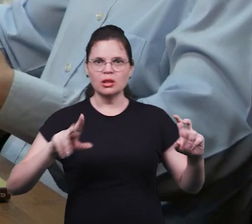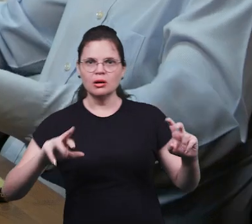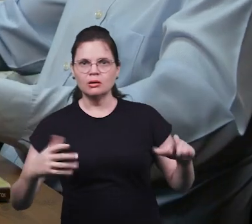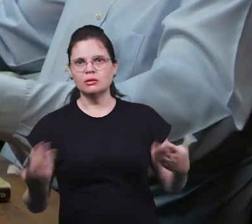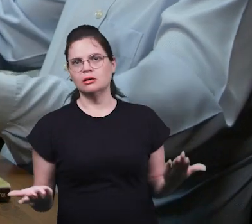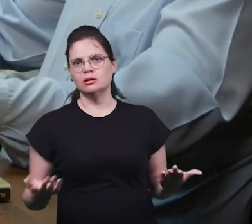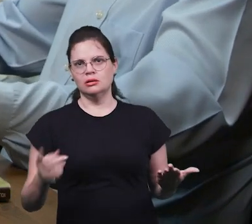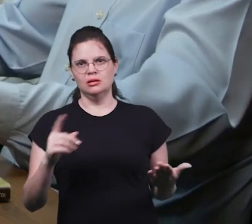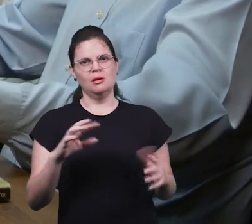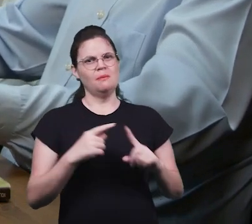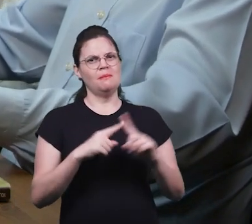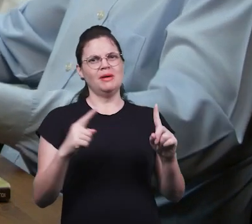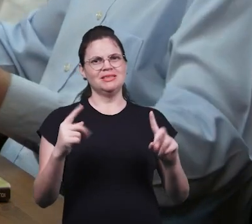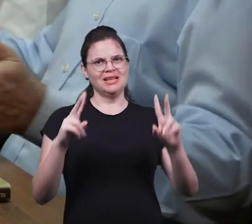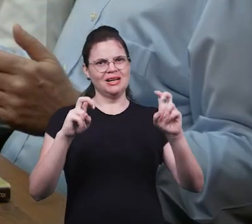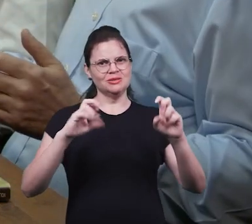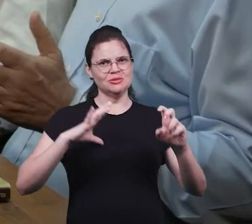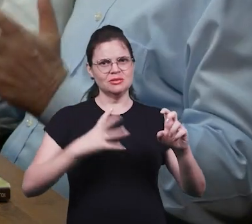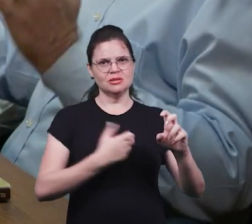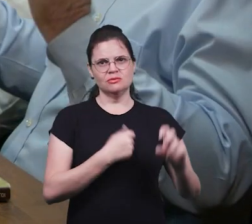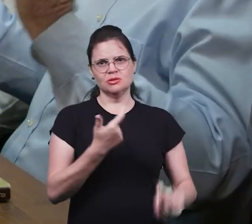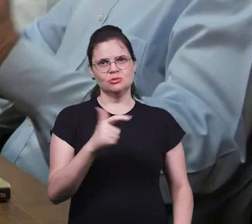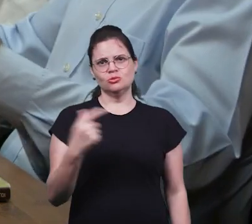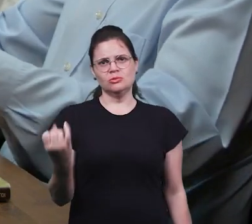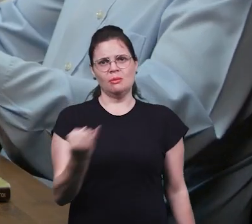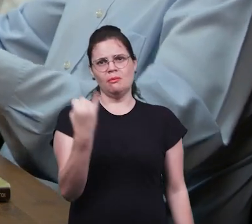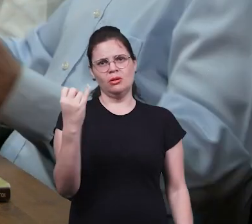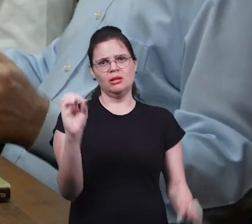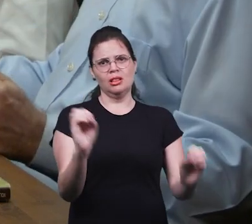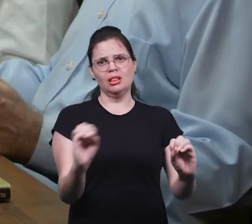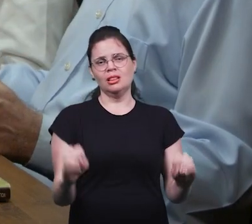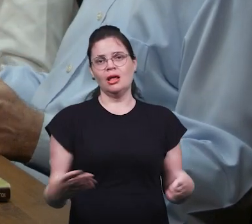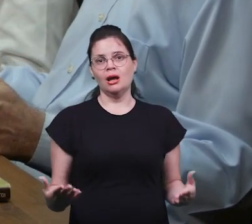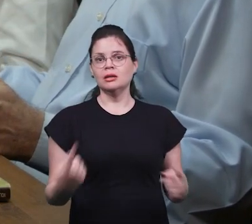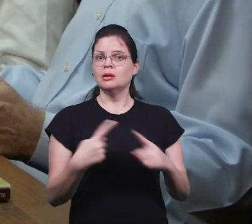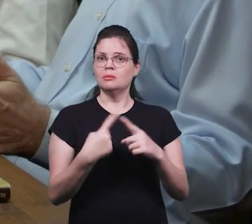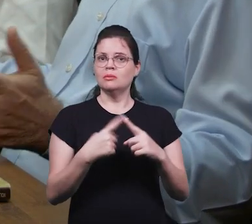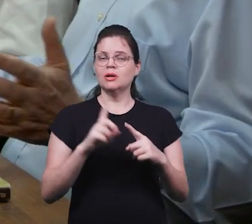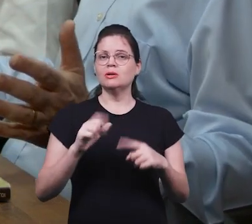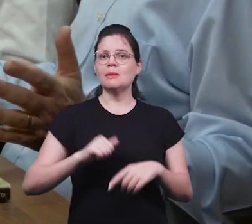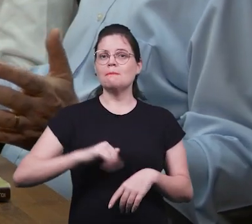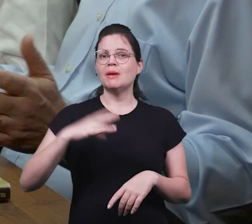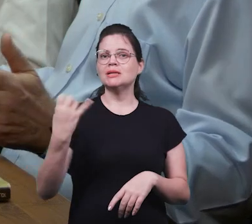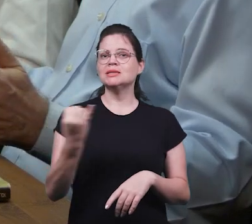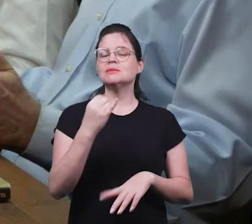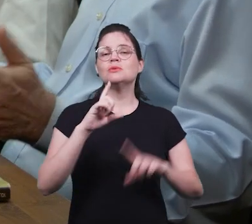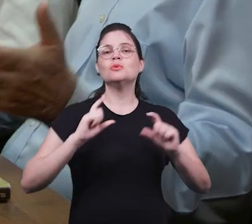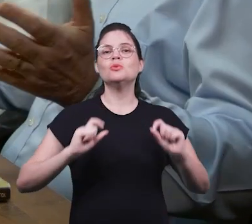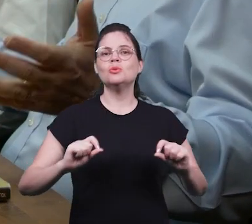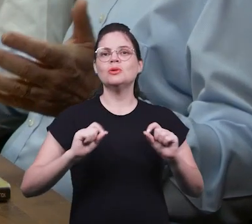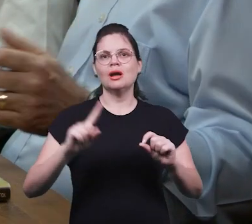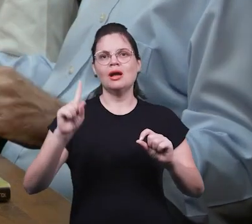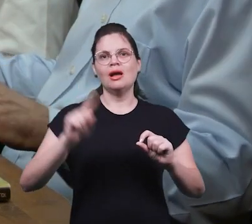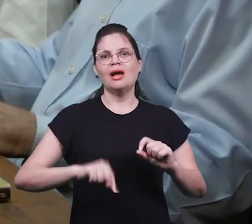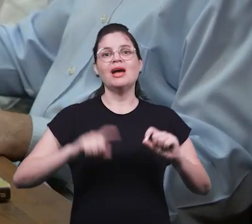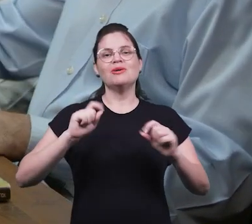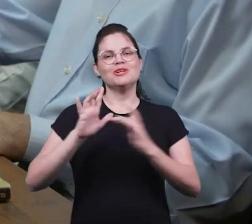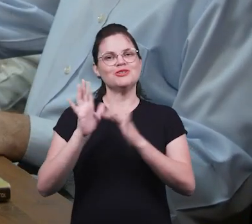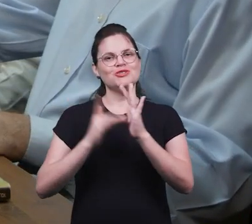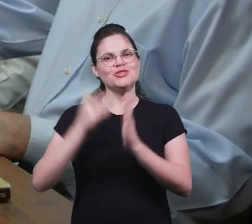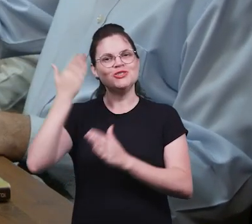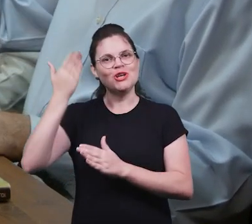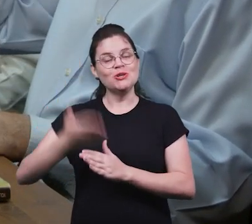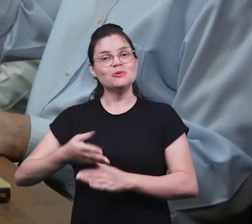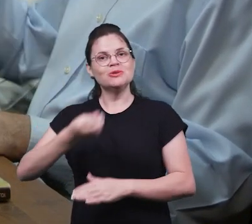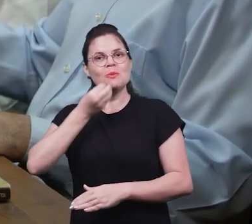tem nenhuma relevância para a salvação. A porta que é importante e as pessoas não estão percebendo que ela está aberta